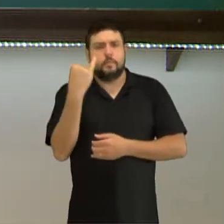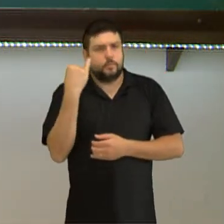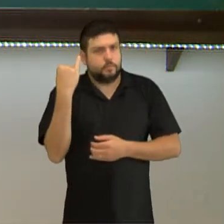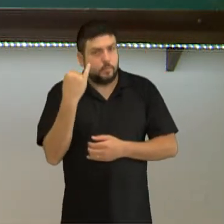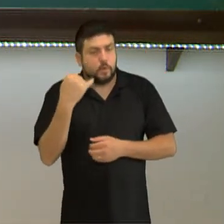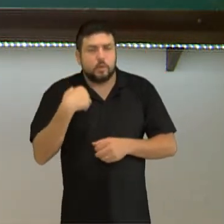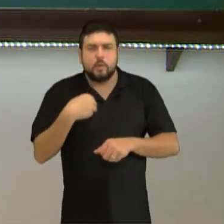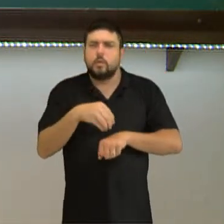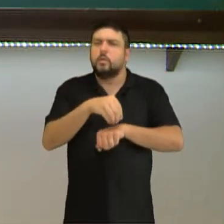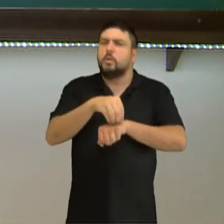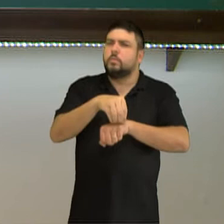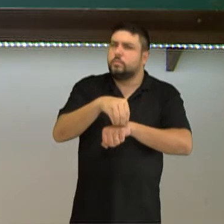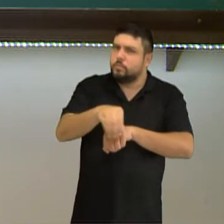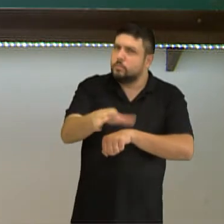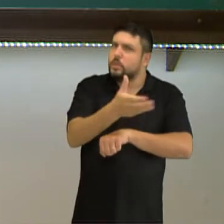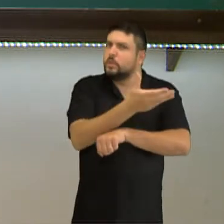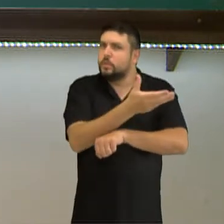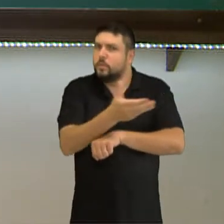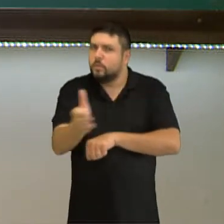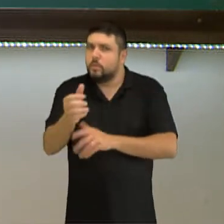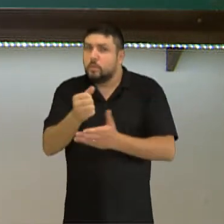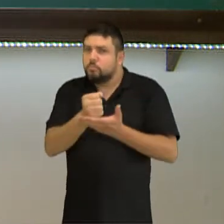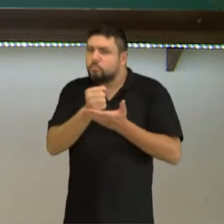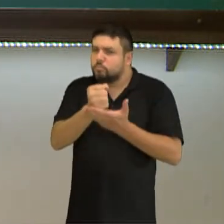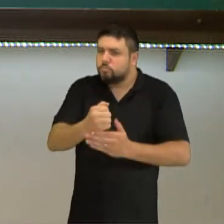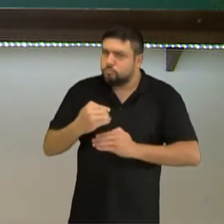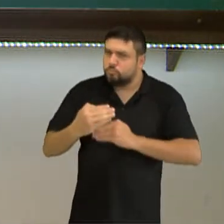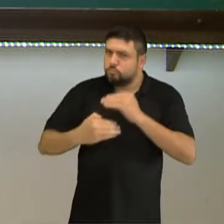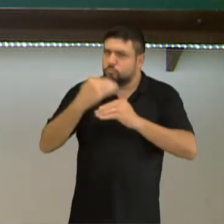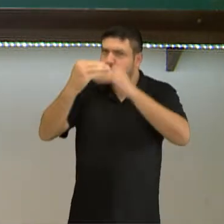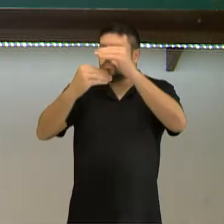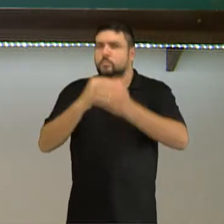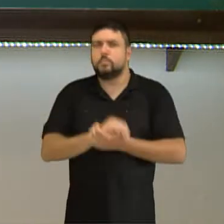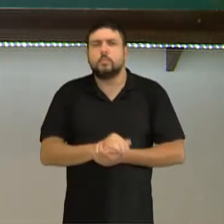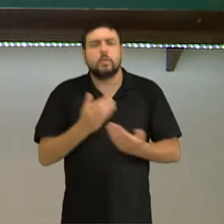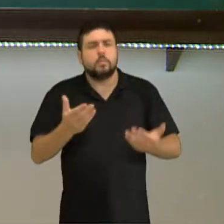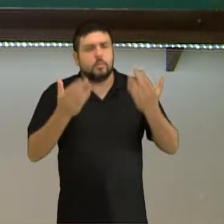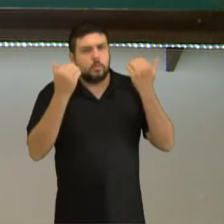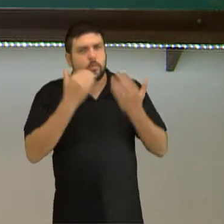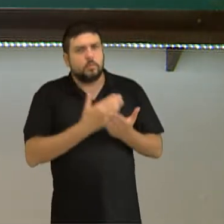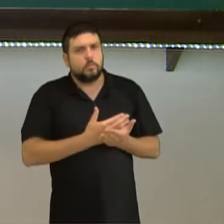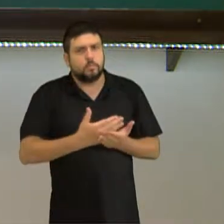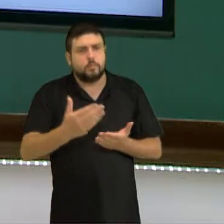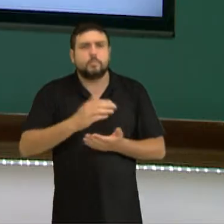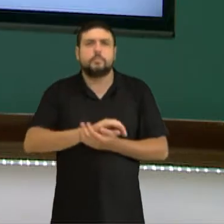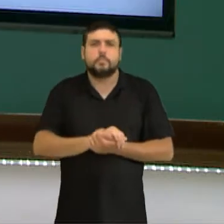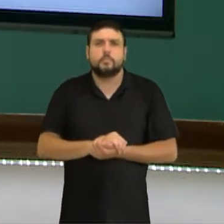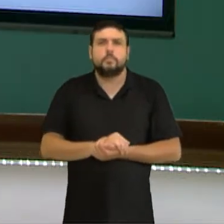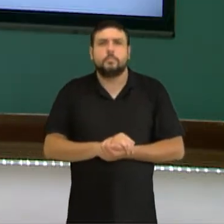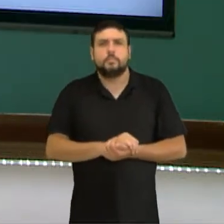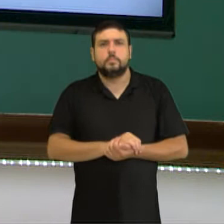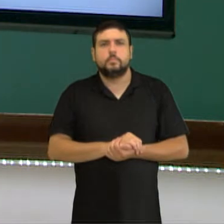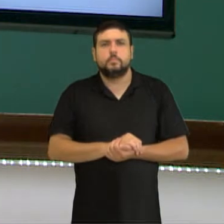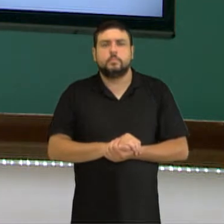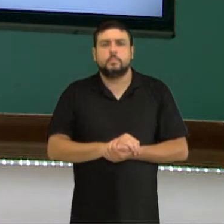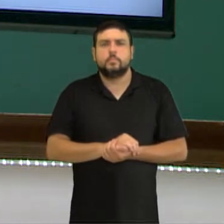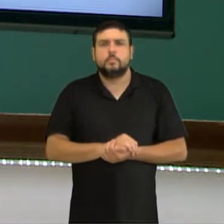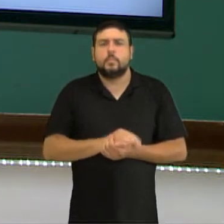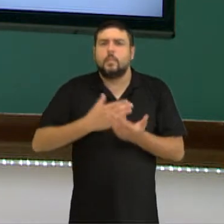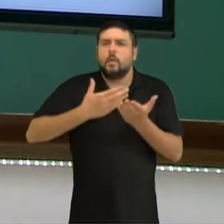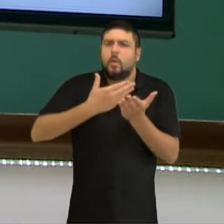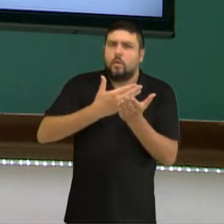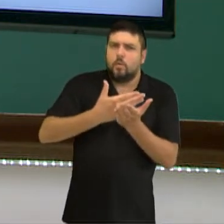a dica que eu tô te dando para te ajudar muito. Bora começar então? A gente começa com essa imagem